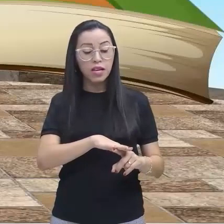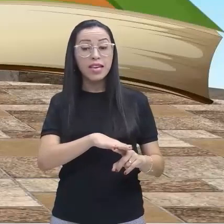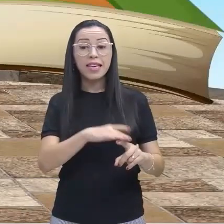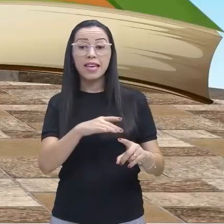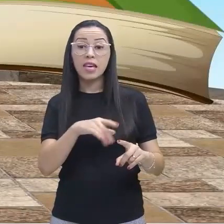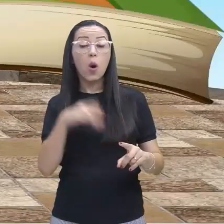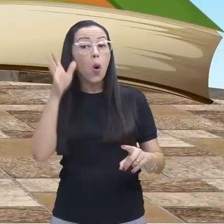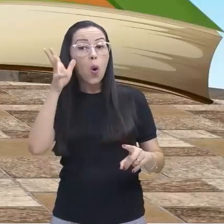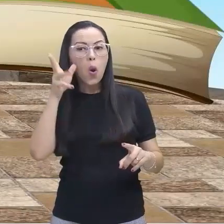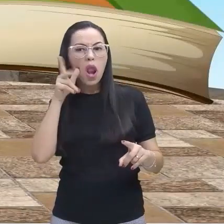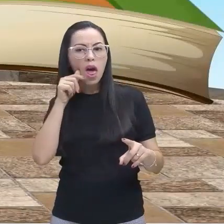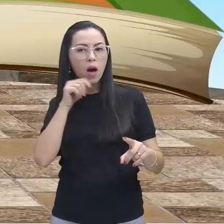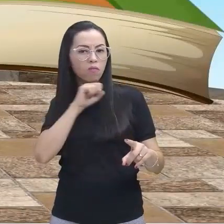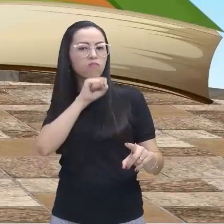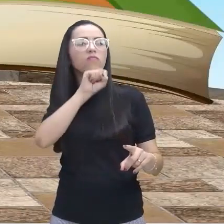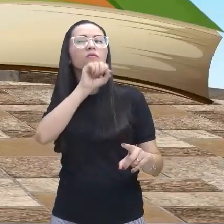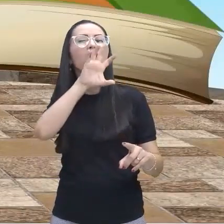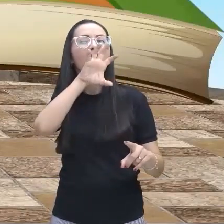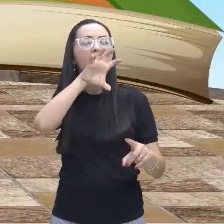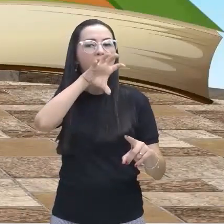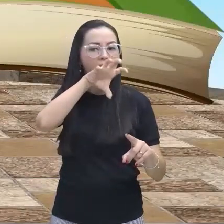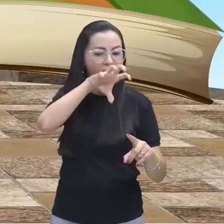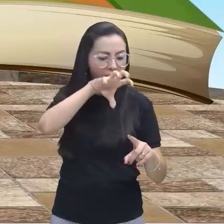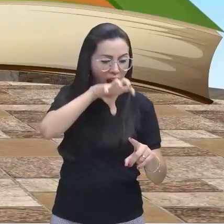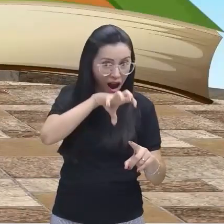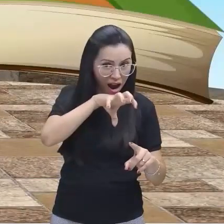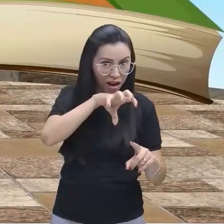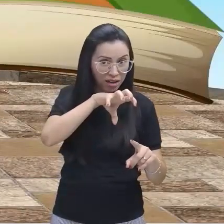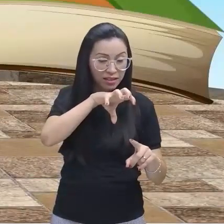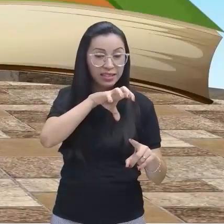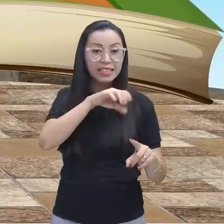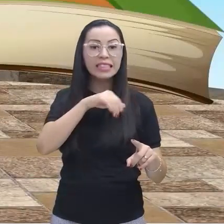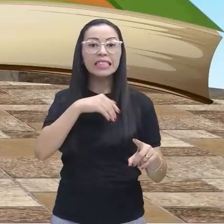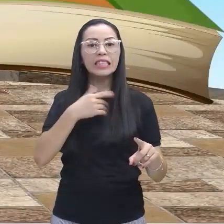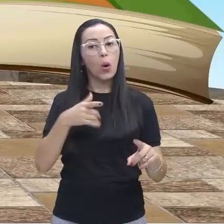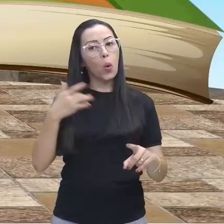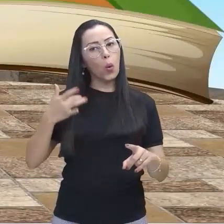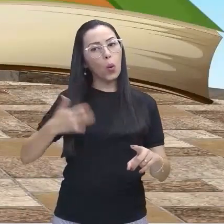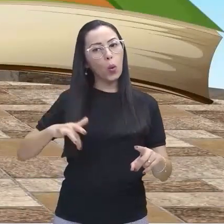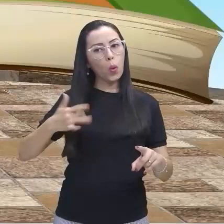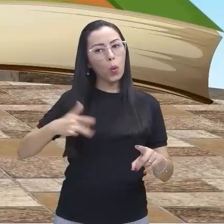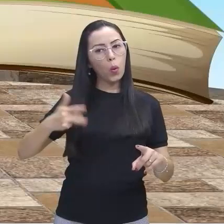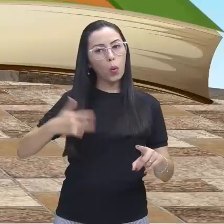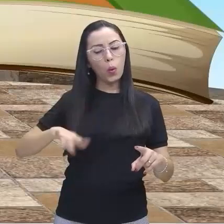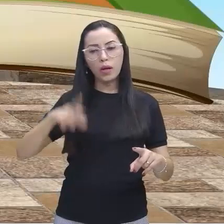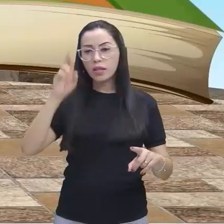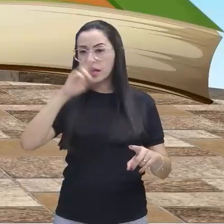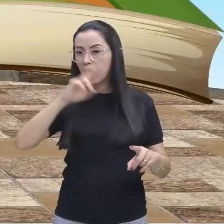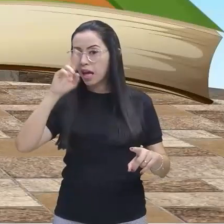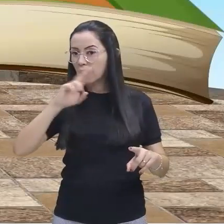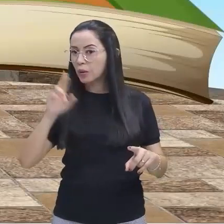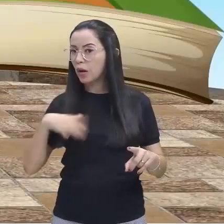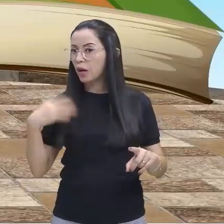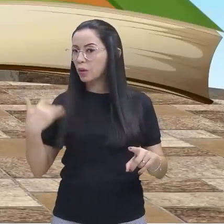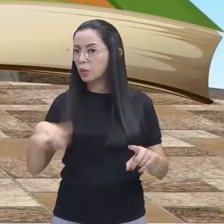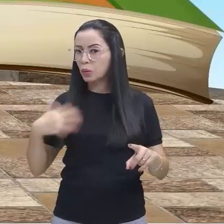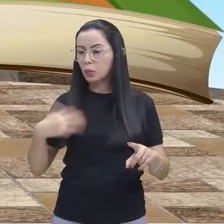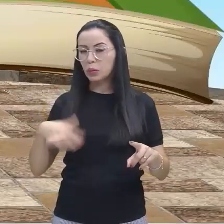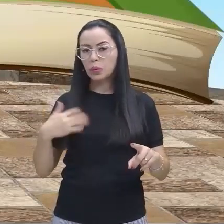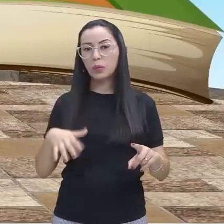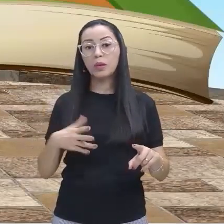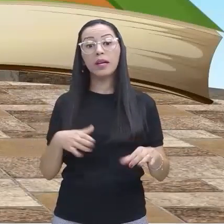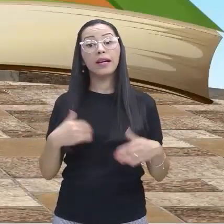Ele se preparou para o engolir. Coitado desse ratinho, hein, gente? Então, agora vai dando sequência a